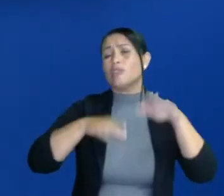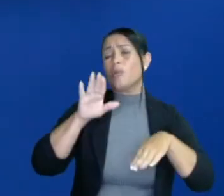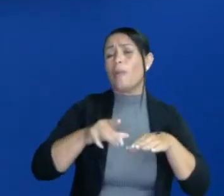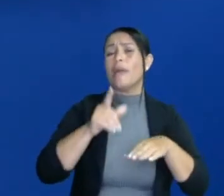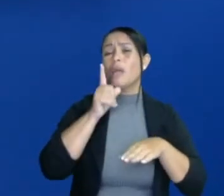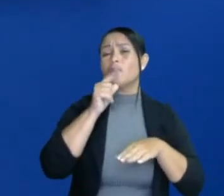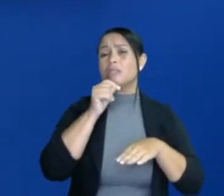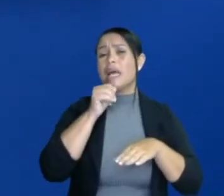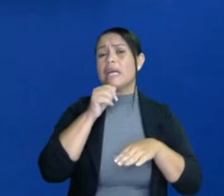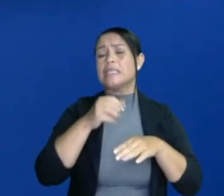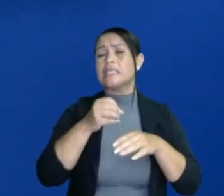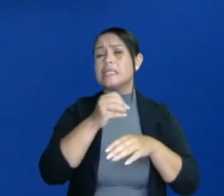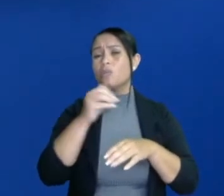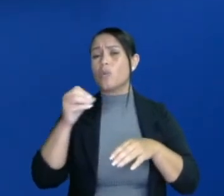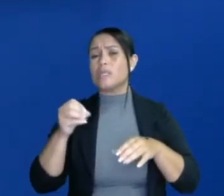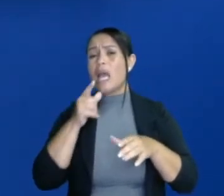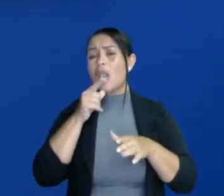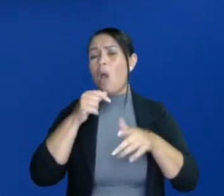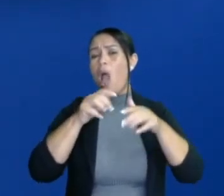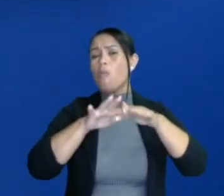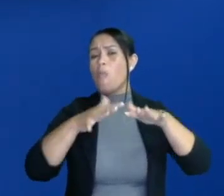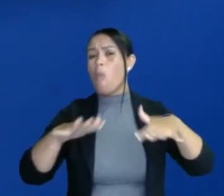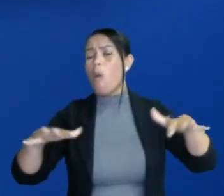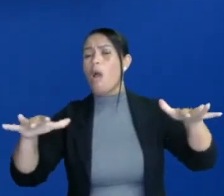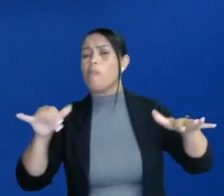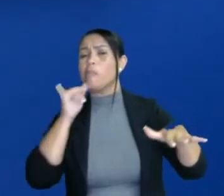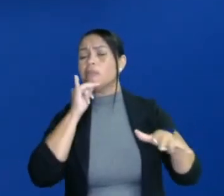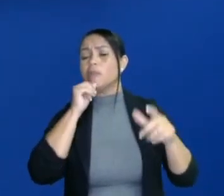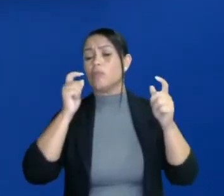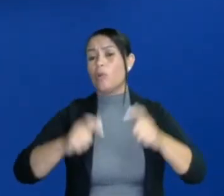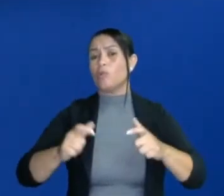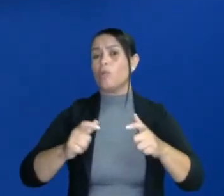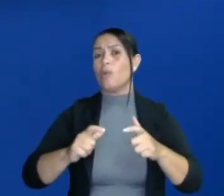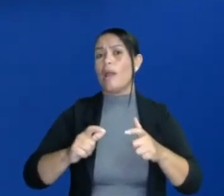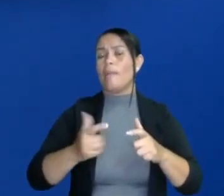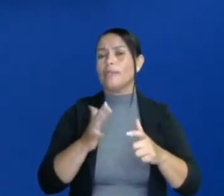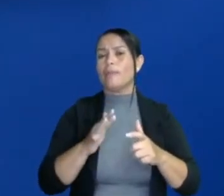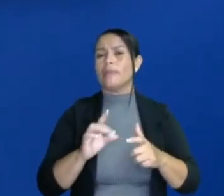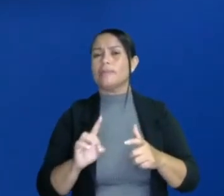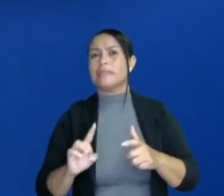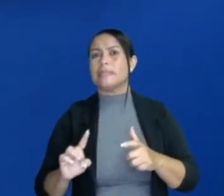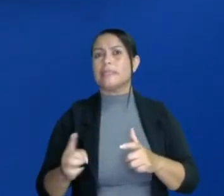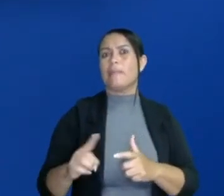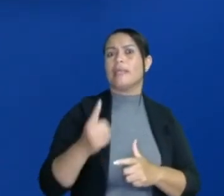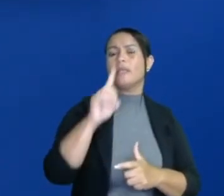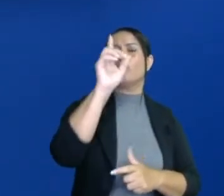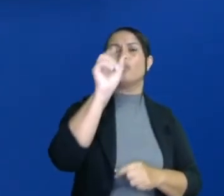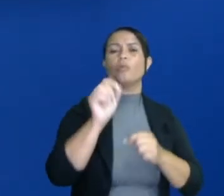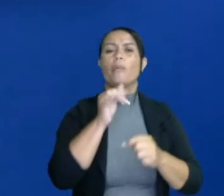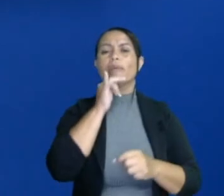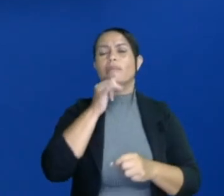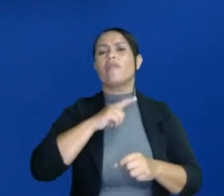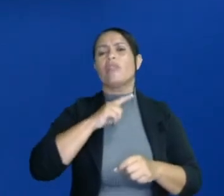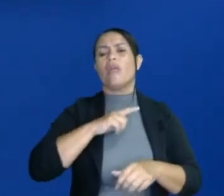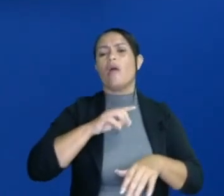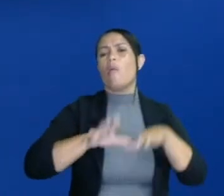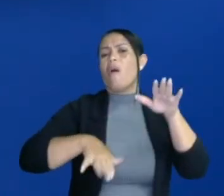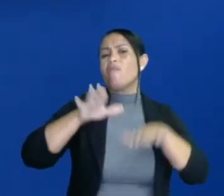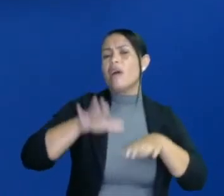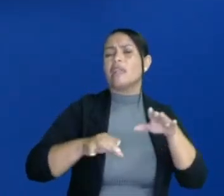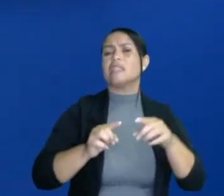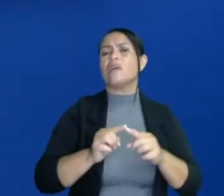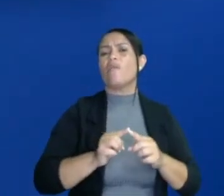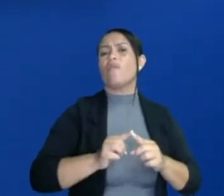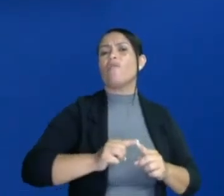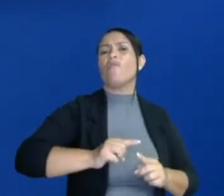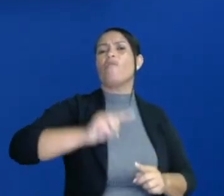oceanos, tá? Então, por exemplo, se você está num lugar a 100 metros de altitude, significa dizer que você tem aí uma variação